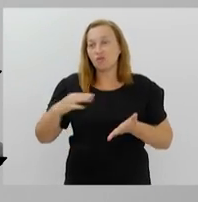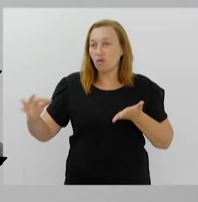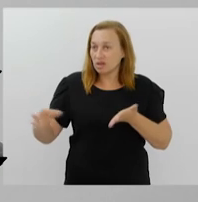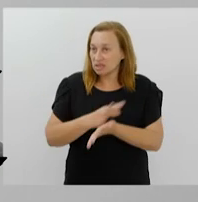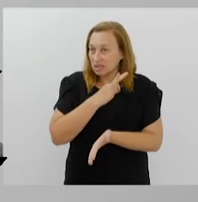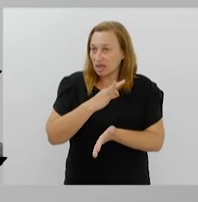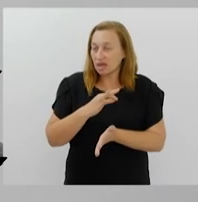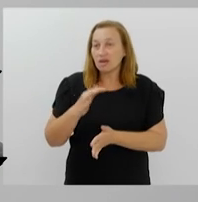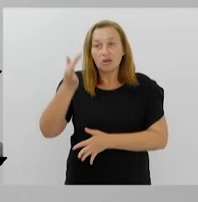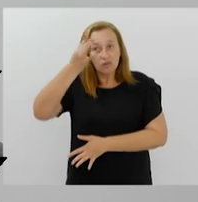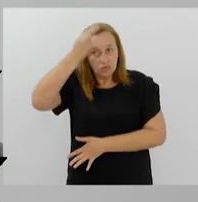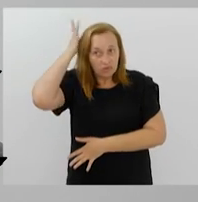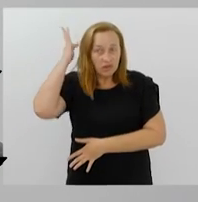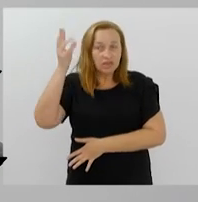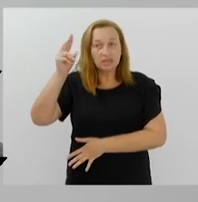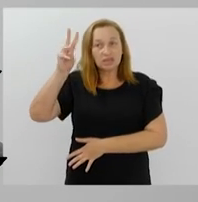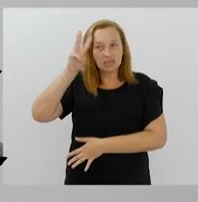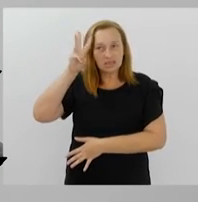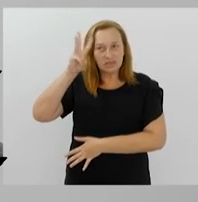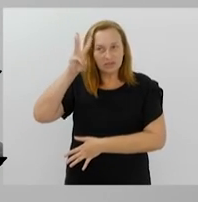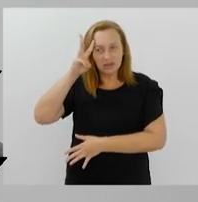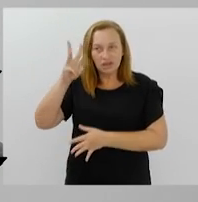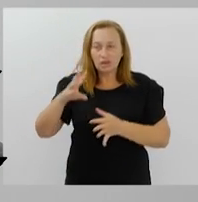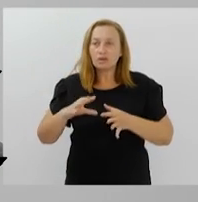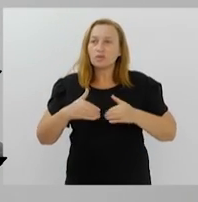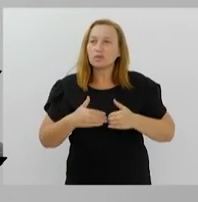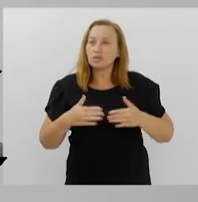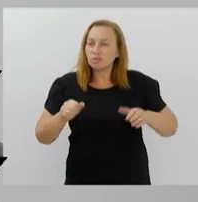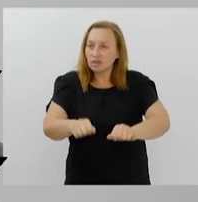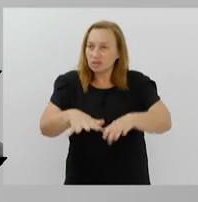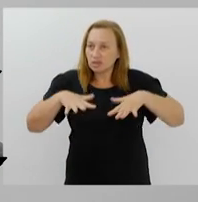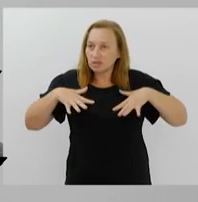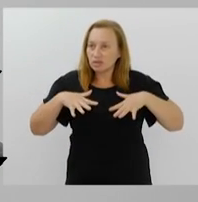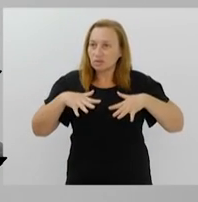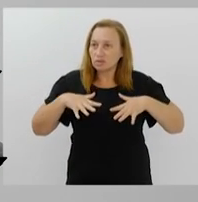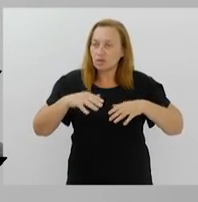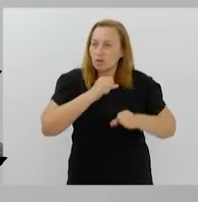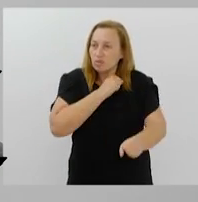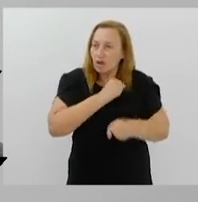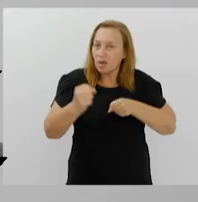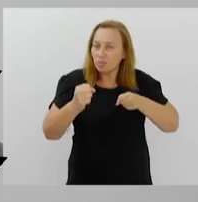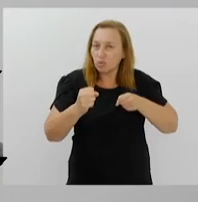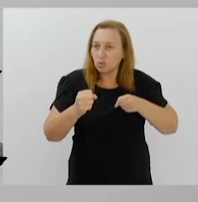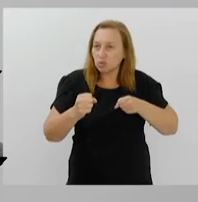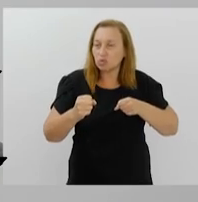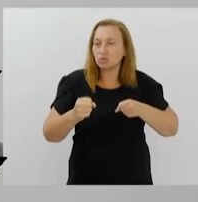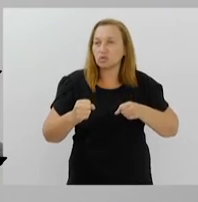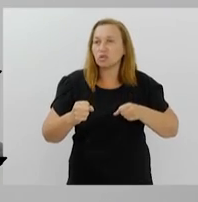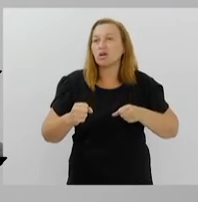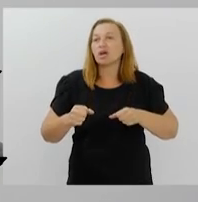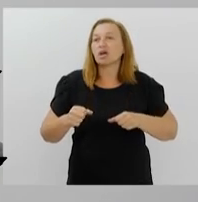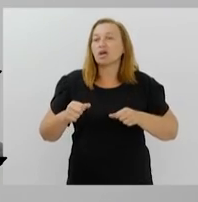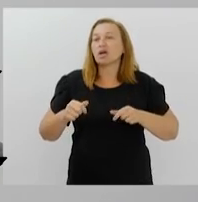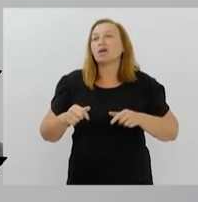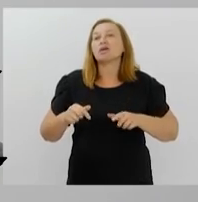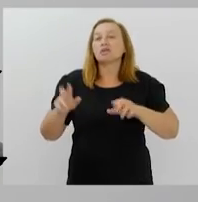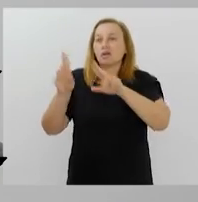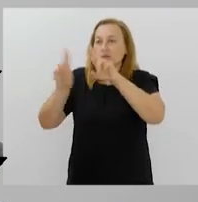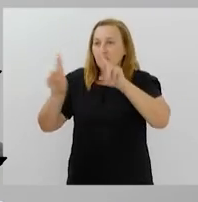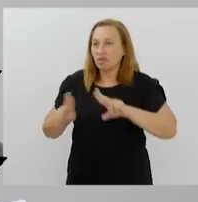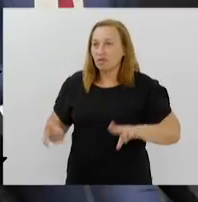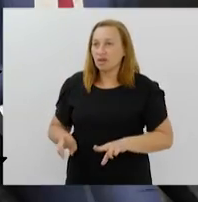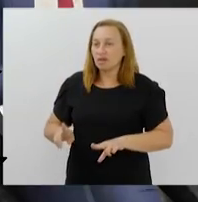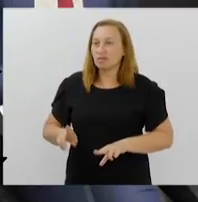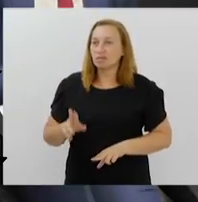Pacheco na próxima terça-feira que quando abre o plenário uma Moção de repúdio a Unimed Fer para esse